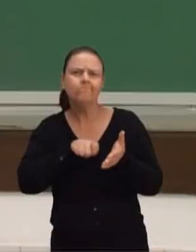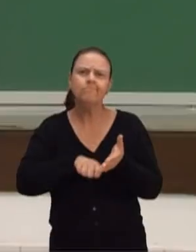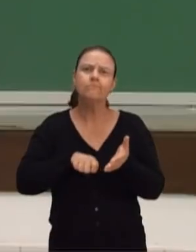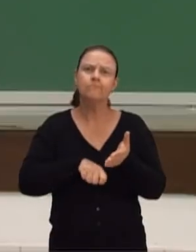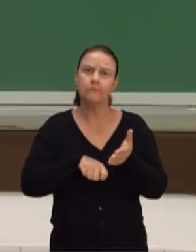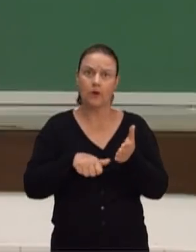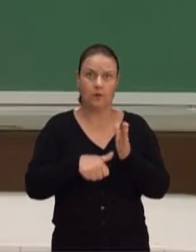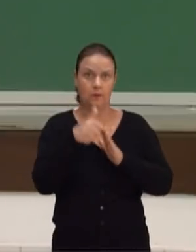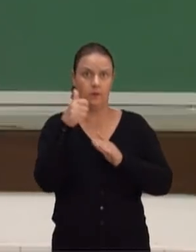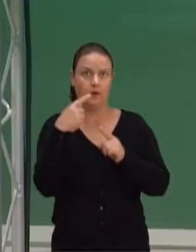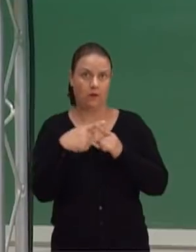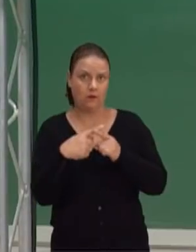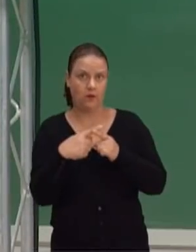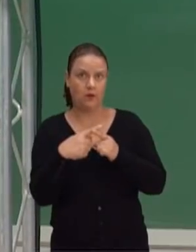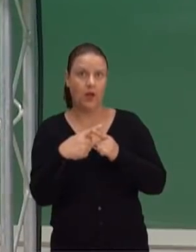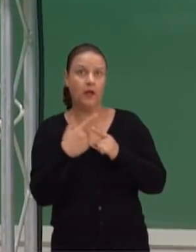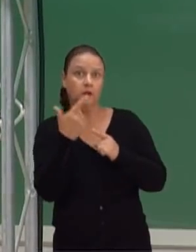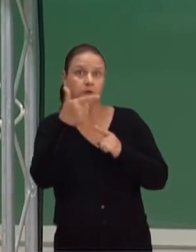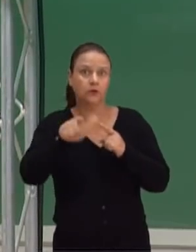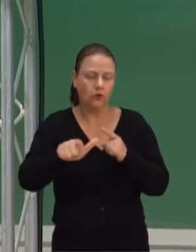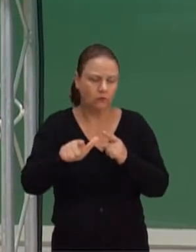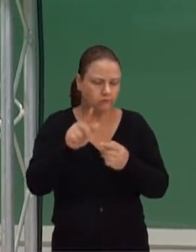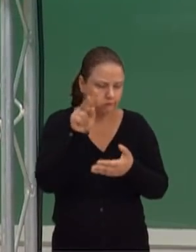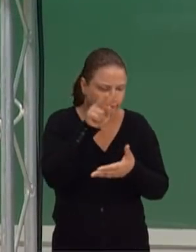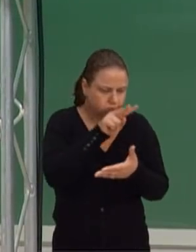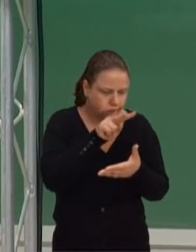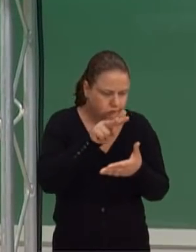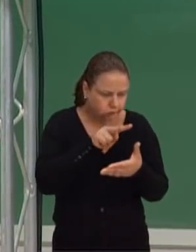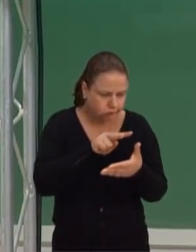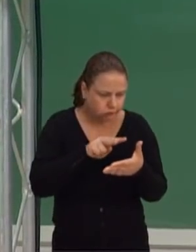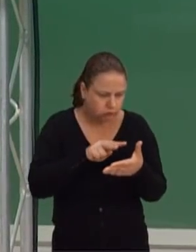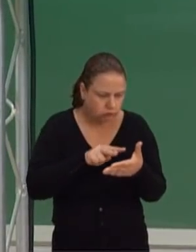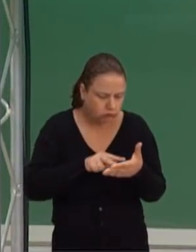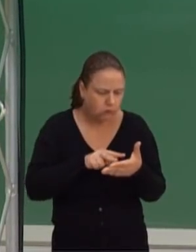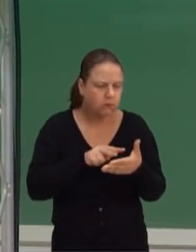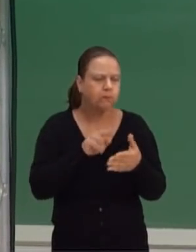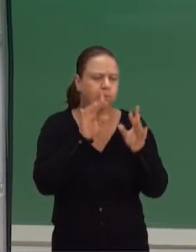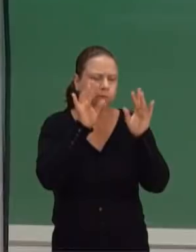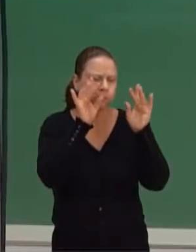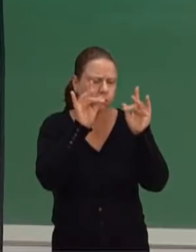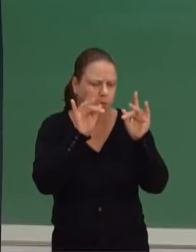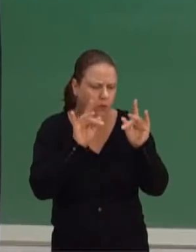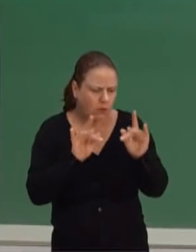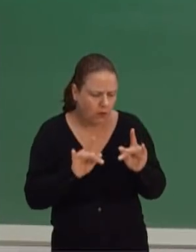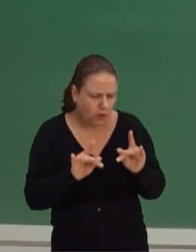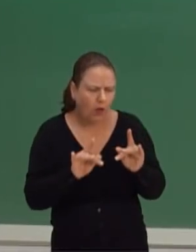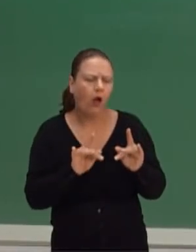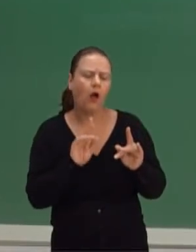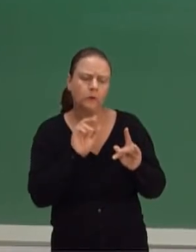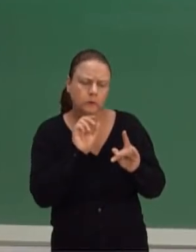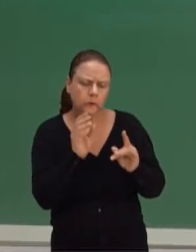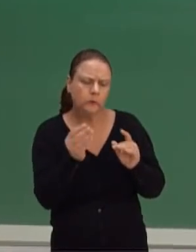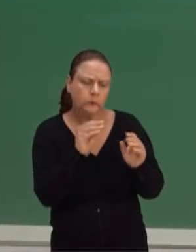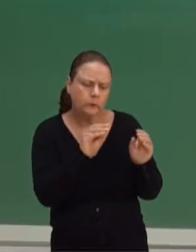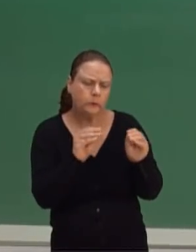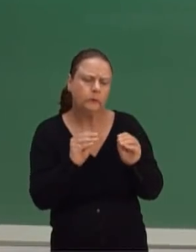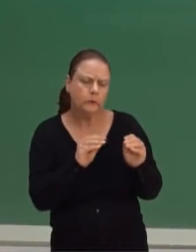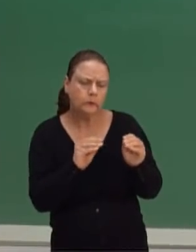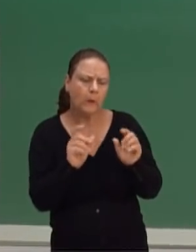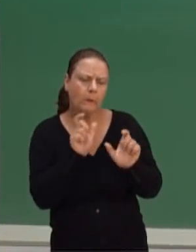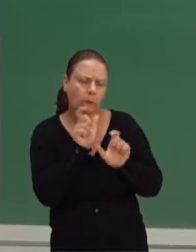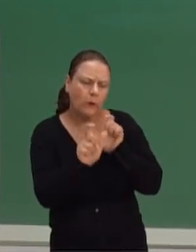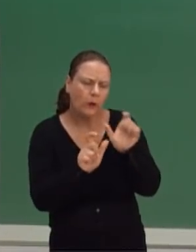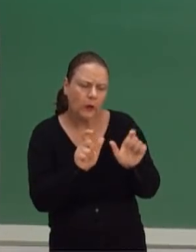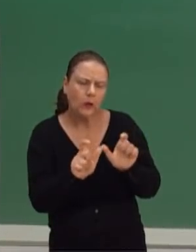nós falamos aqui que nós temos que revisar? Sim. Fizemos a primeira versão, colocamos o nosso fluxo mental